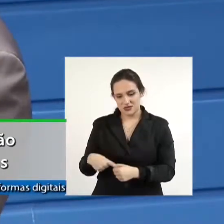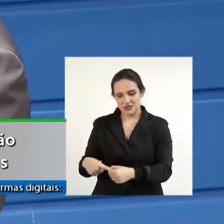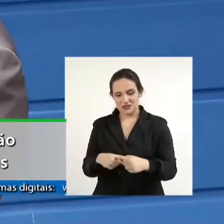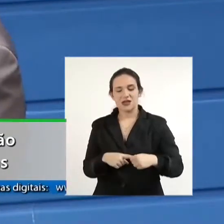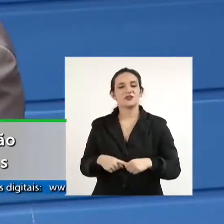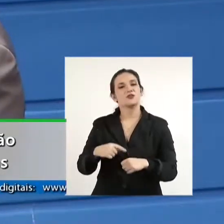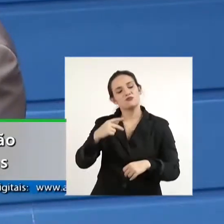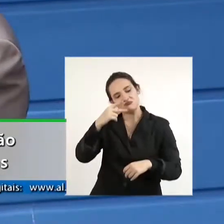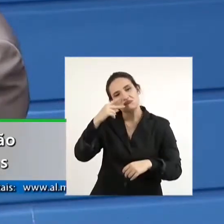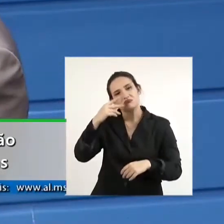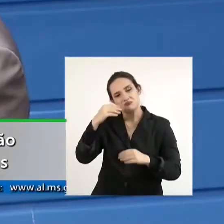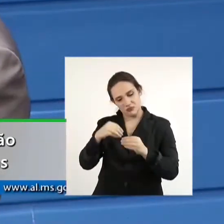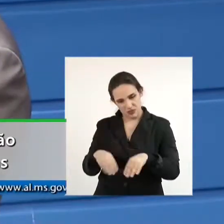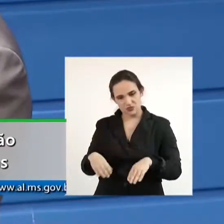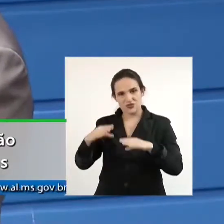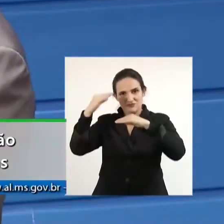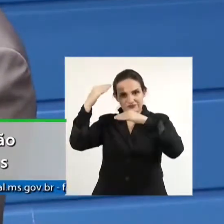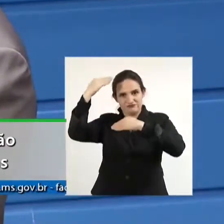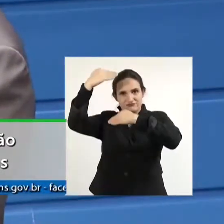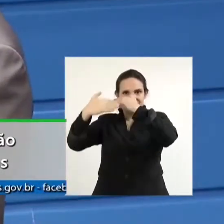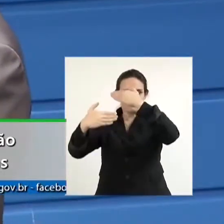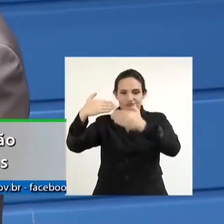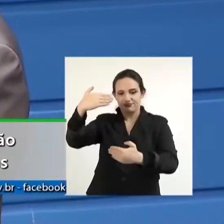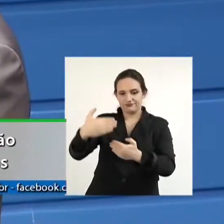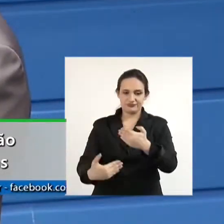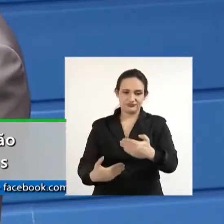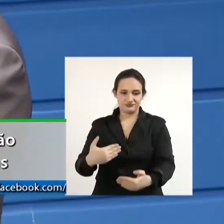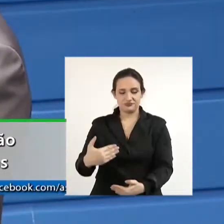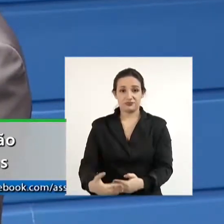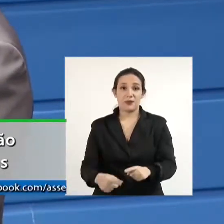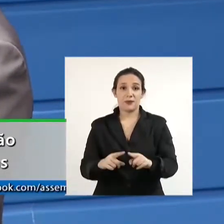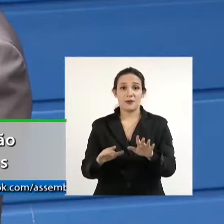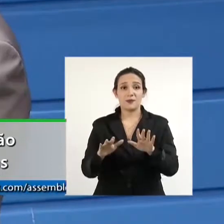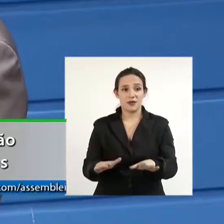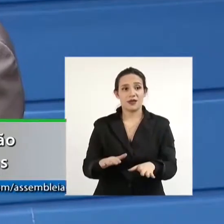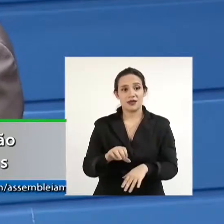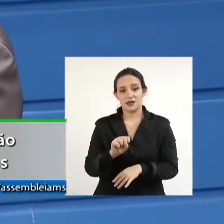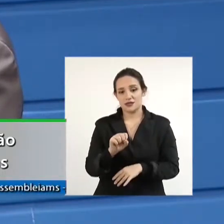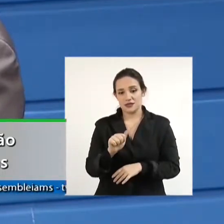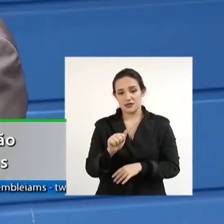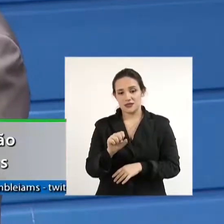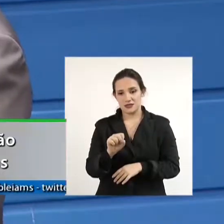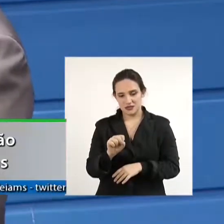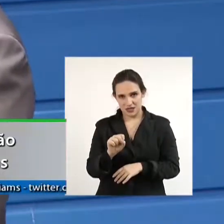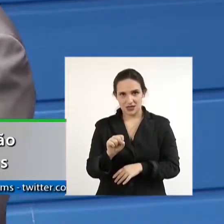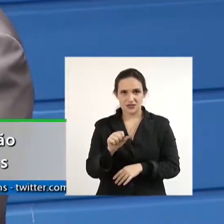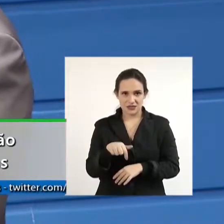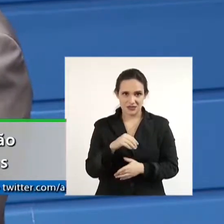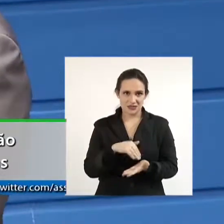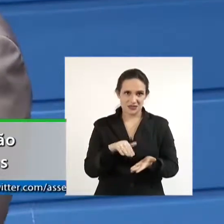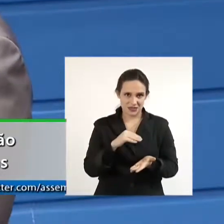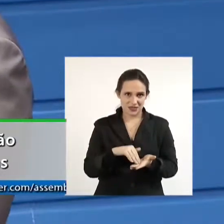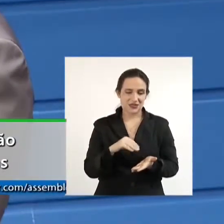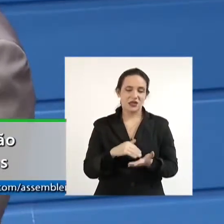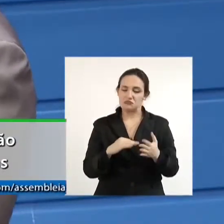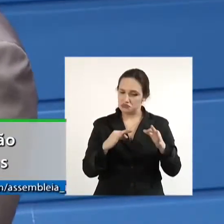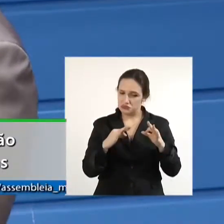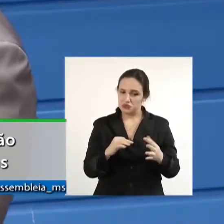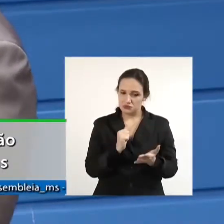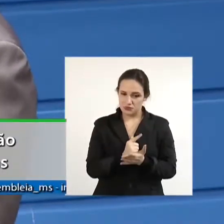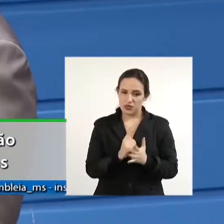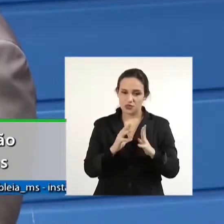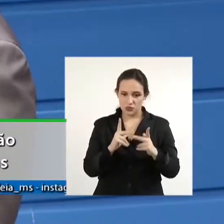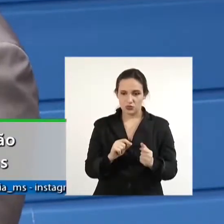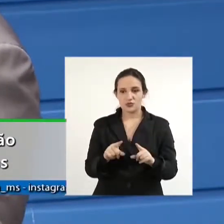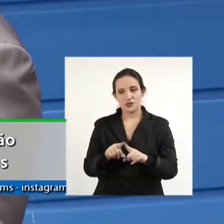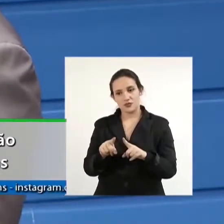estão conveniadas com a SAS, com a Secretaria de Assistência Social do município de Campo Grande, estão em dia. Problemática que todas as instituições e